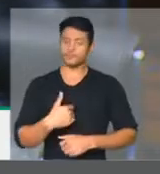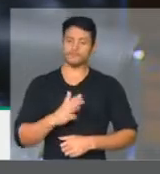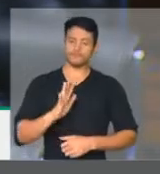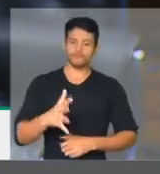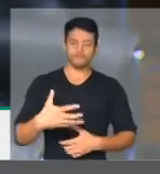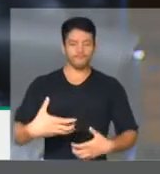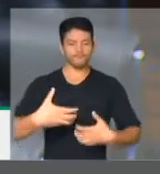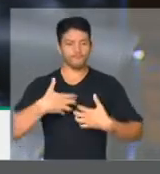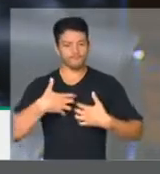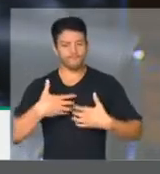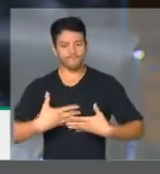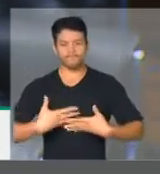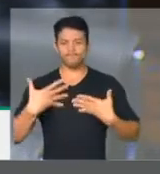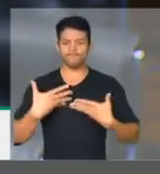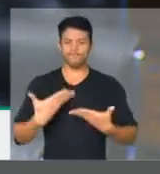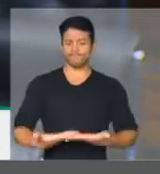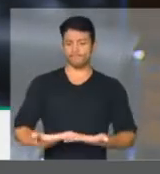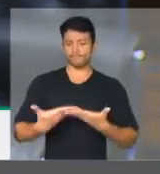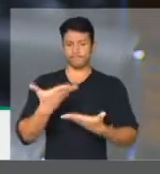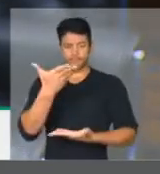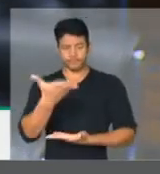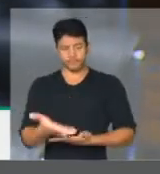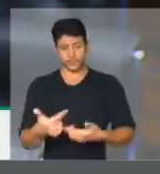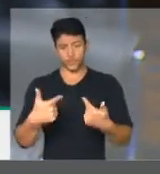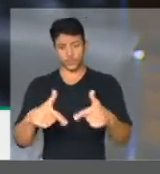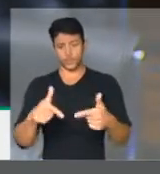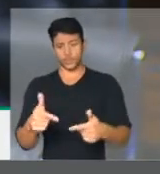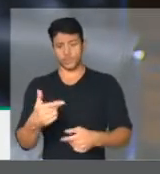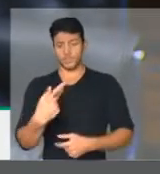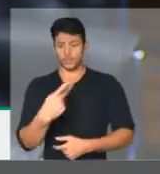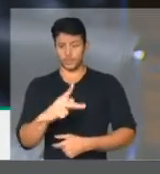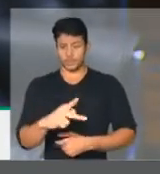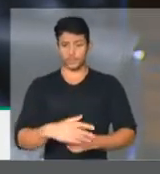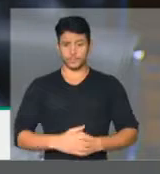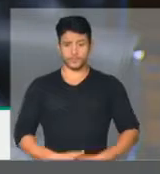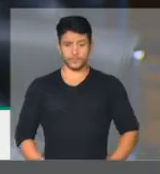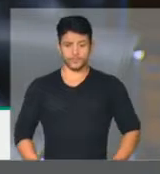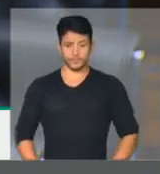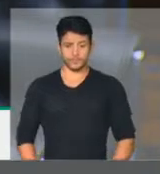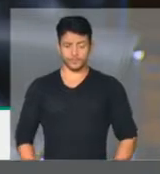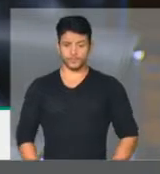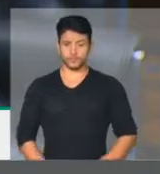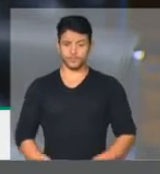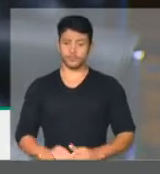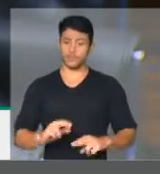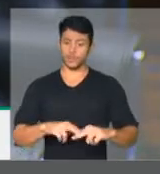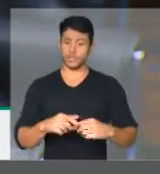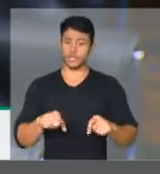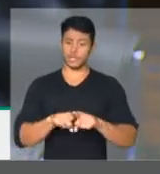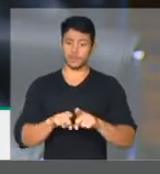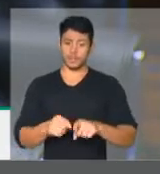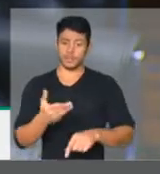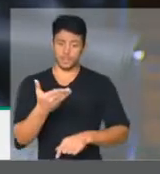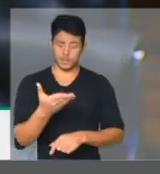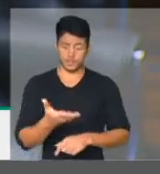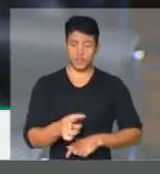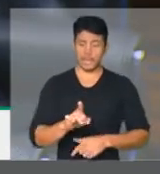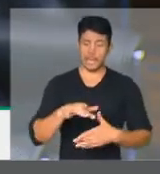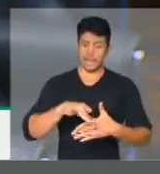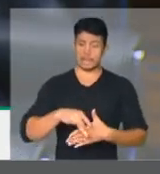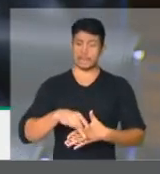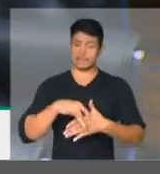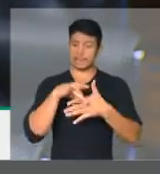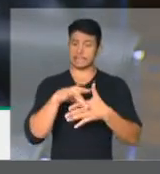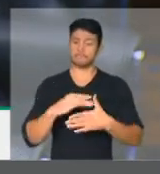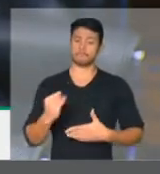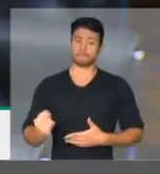Excelência pelo grande trabalho parlamentar que desenvolve, pela liderança, e dizer que nos